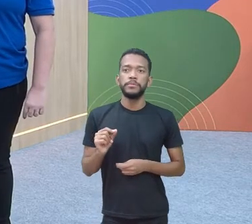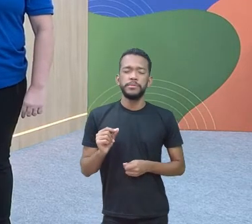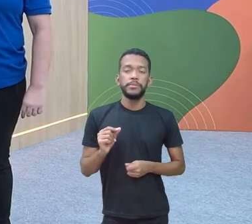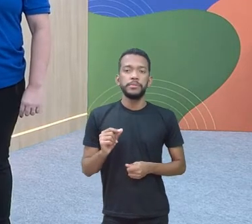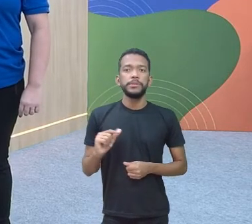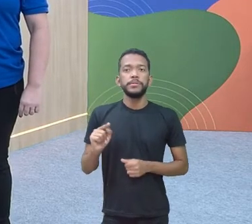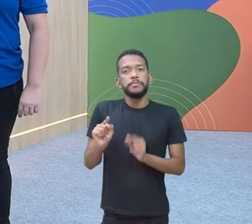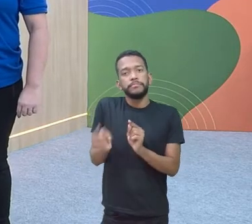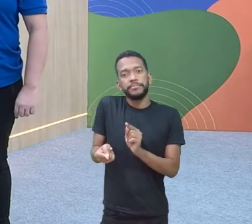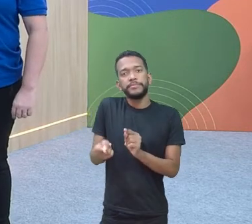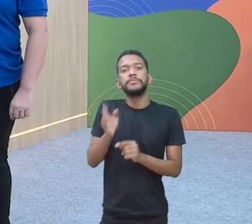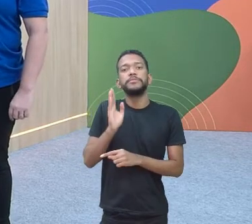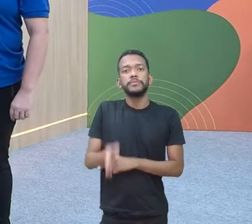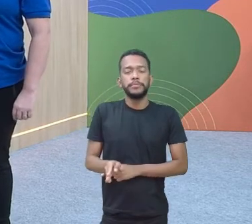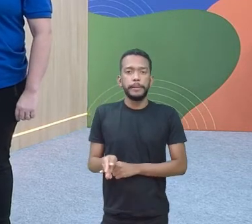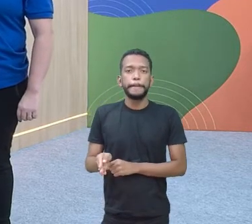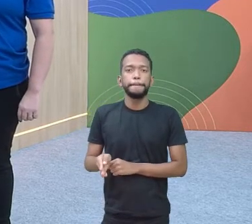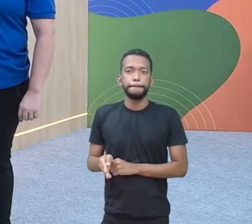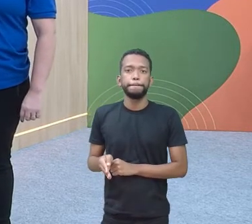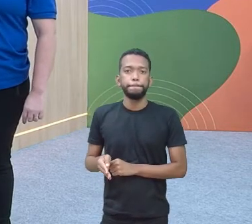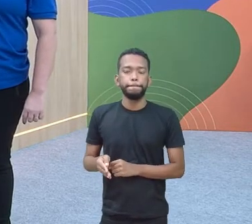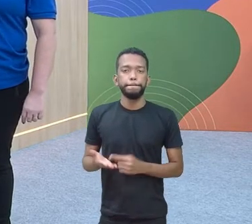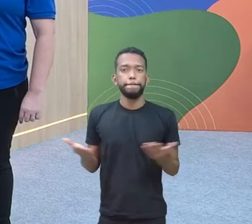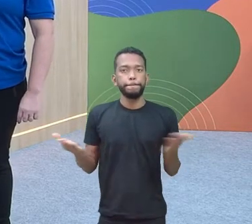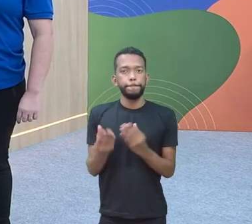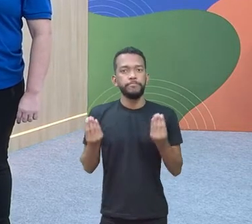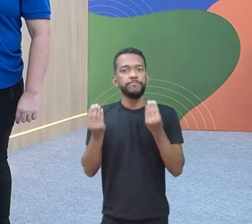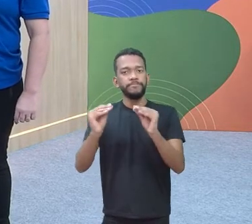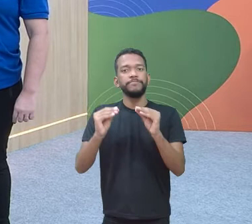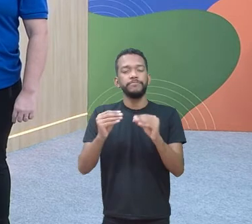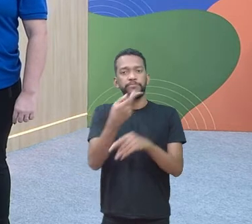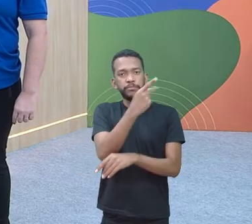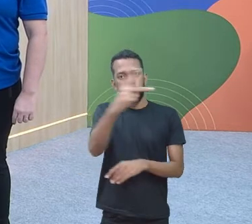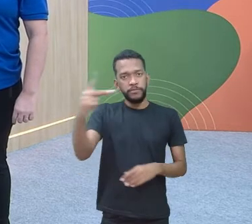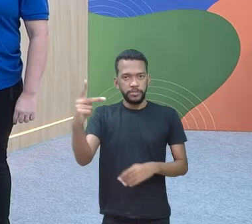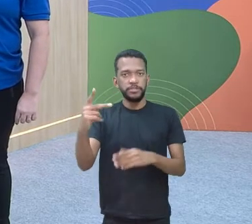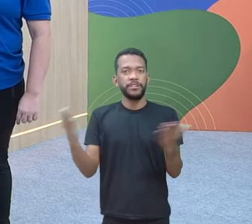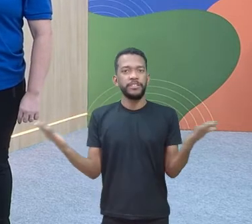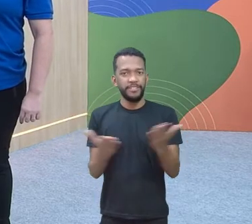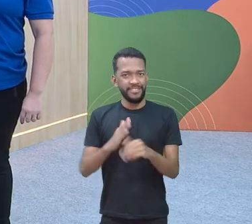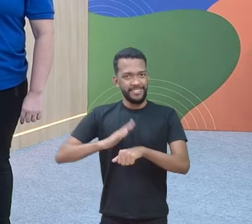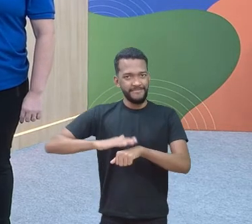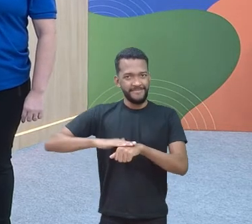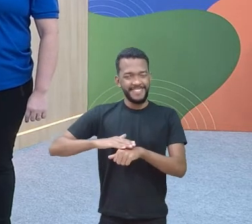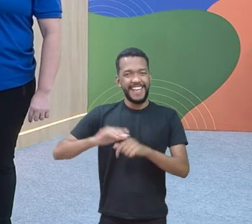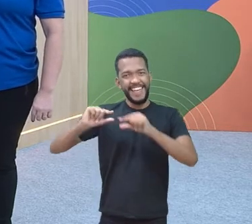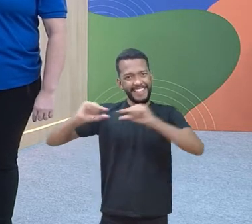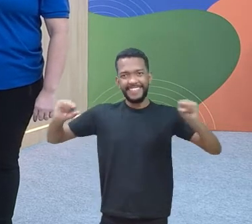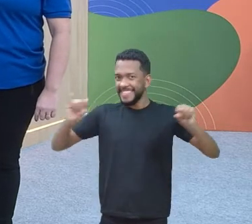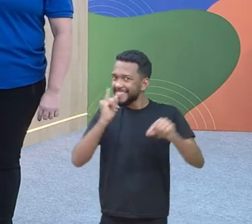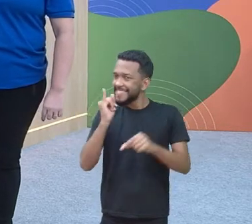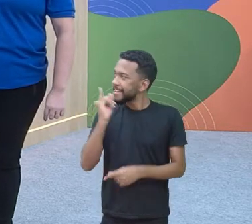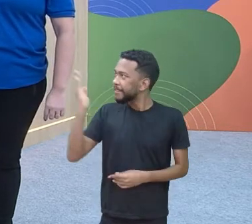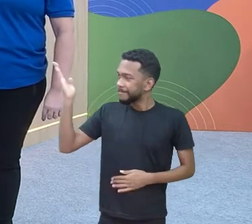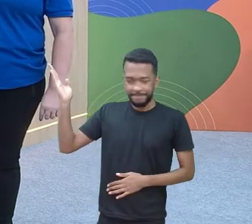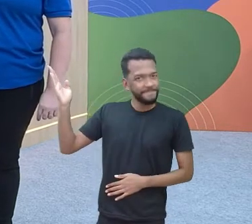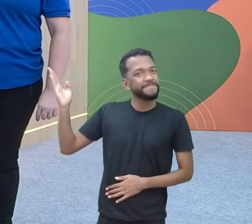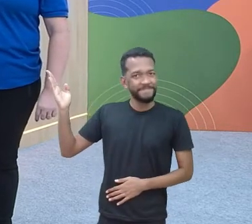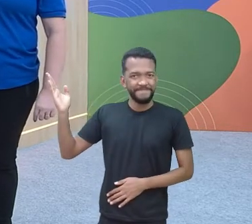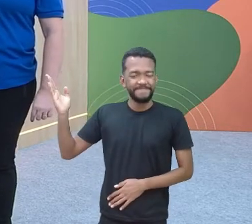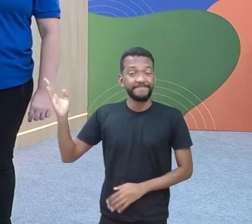está destacada, não é? Para vocês nesse exemplo e também no outro. Então, nas